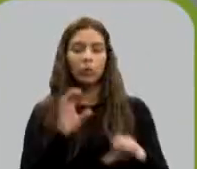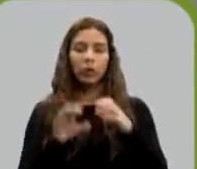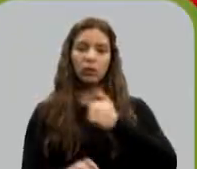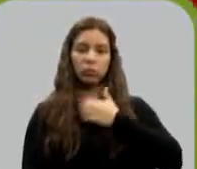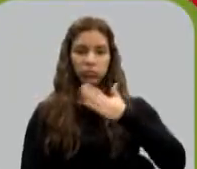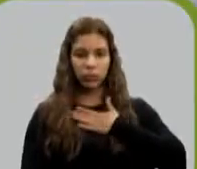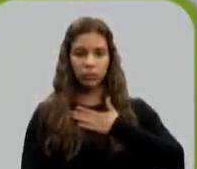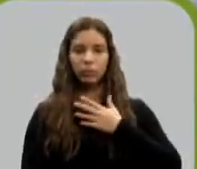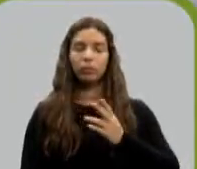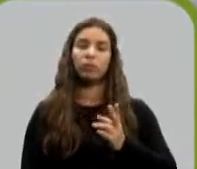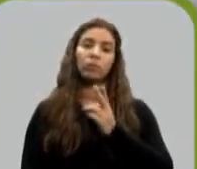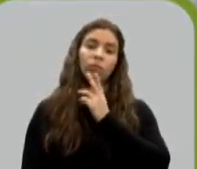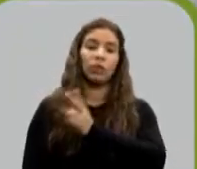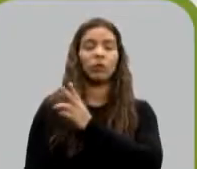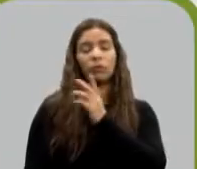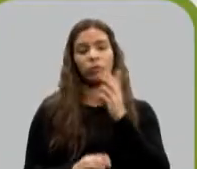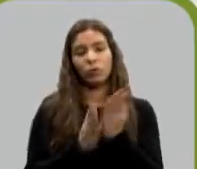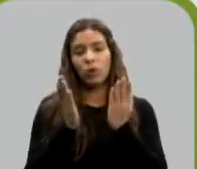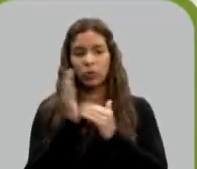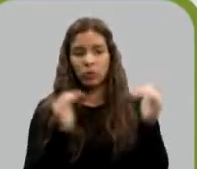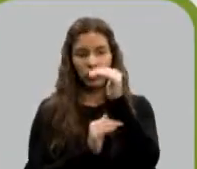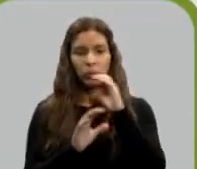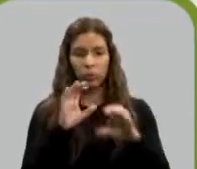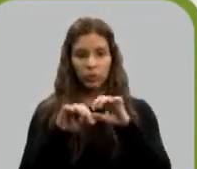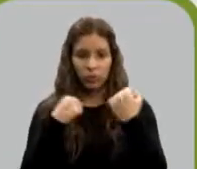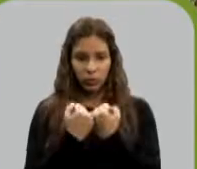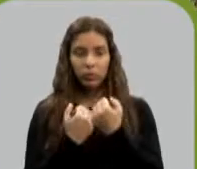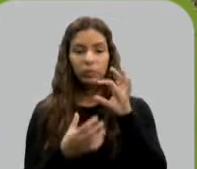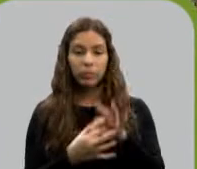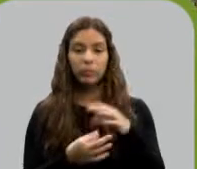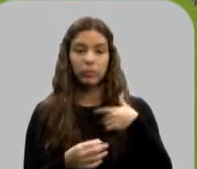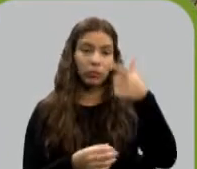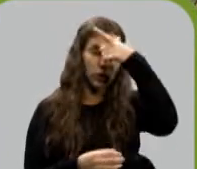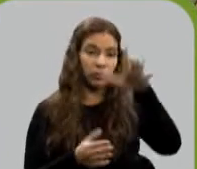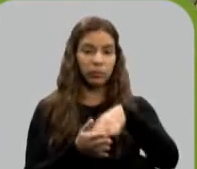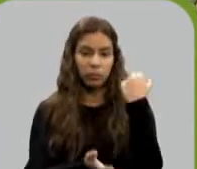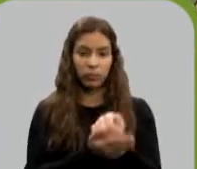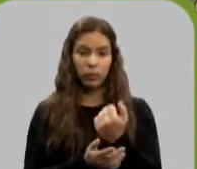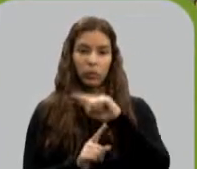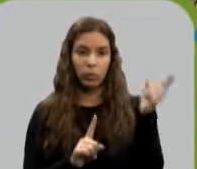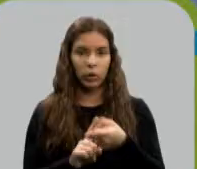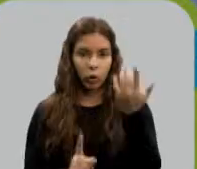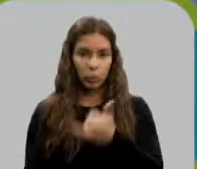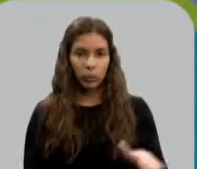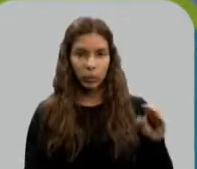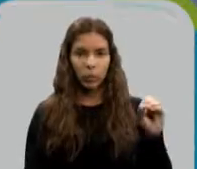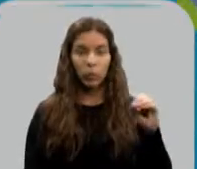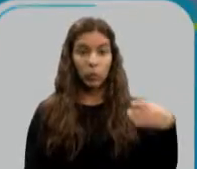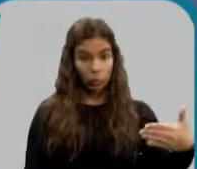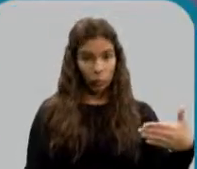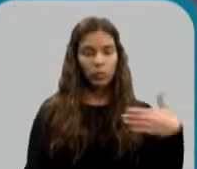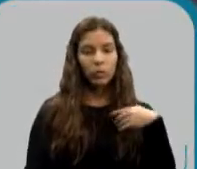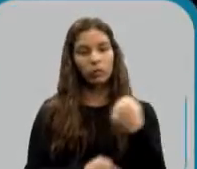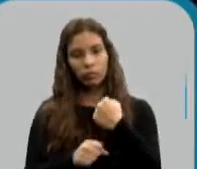Sou licenciada em Comunicação Empresarial, da Escola Superior de Comunicação Social. Eu, quando saí da licenciatura, em 2001, tive